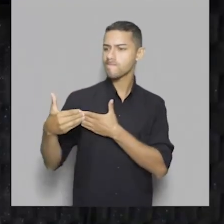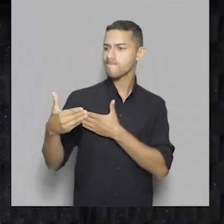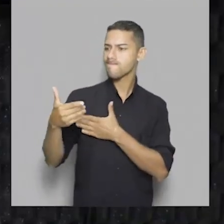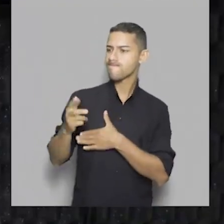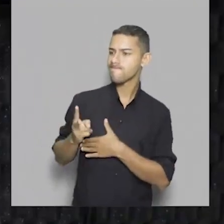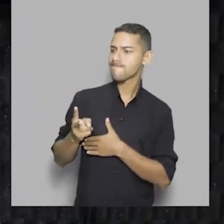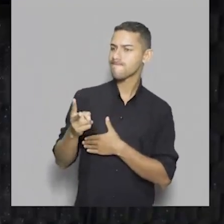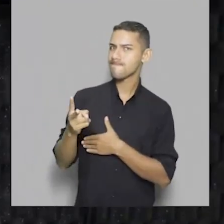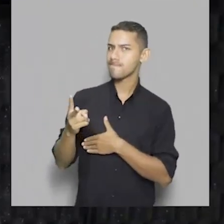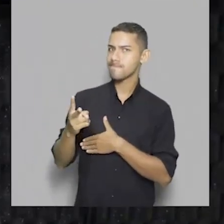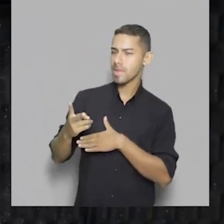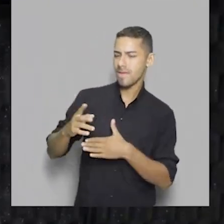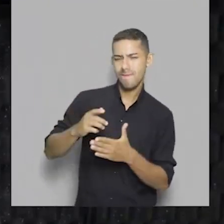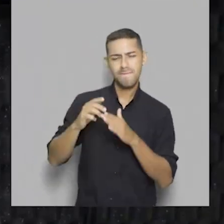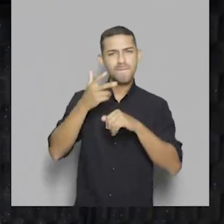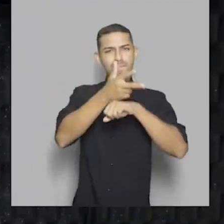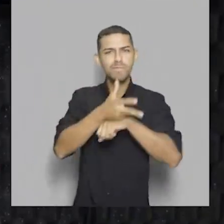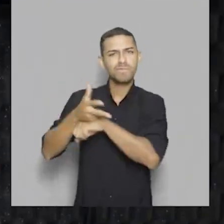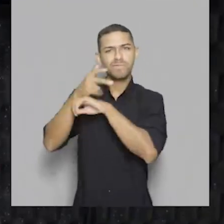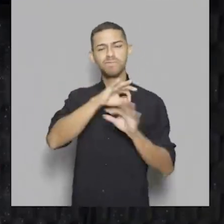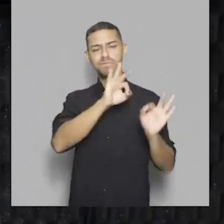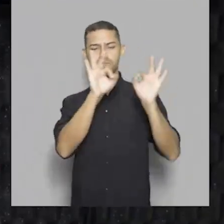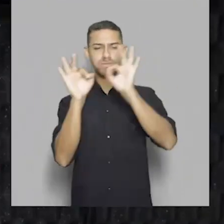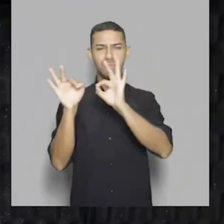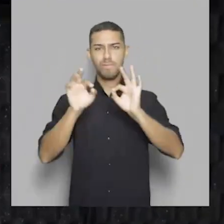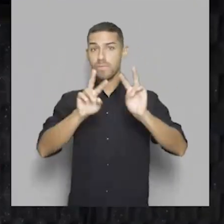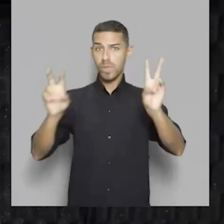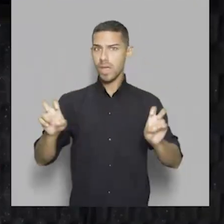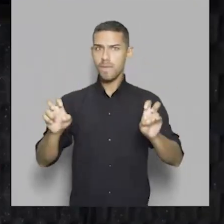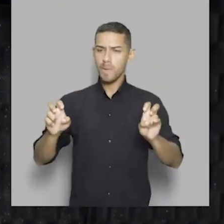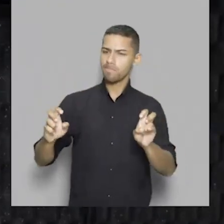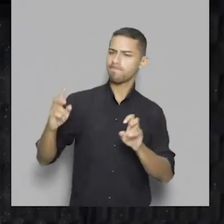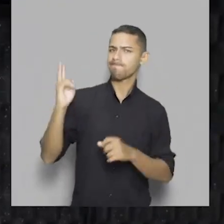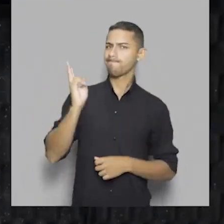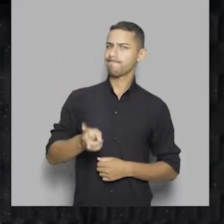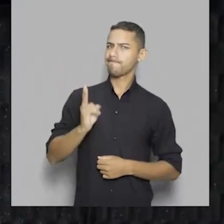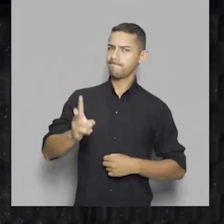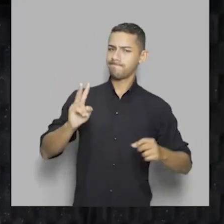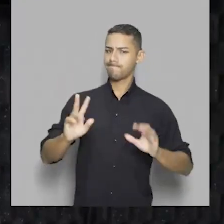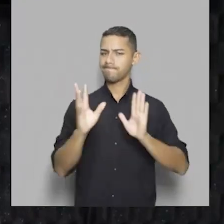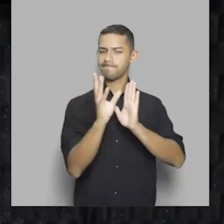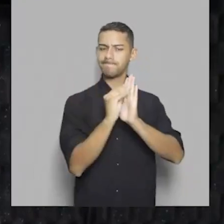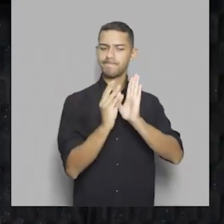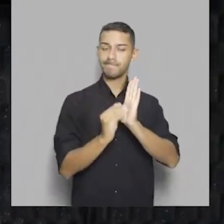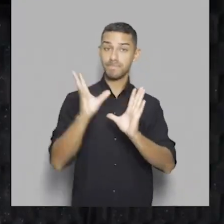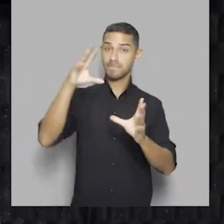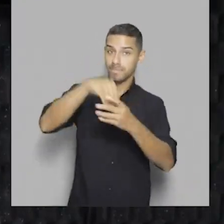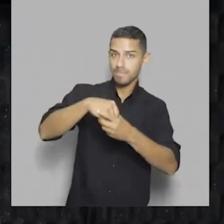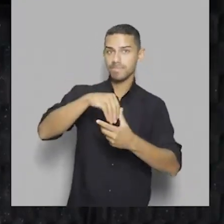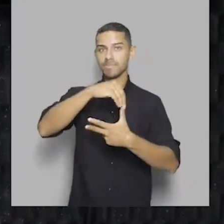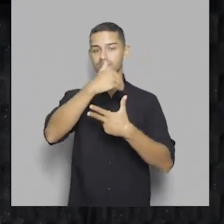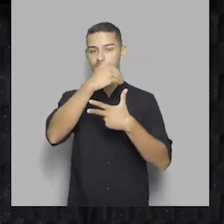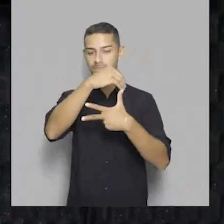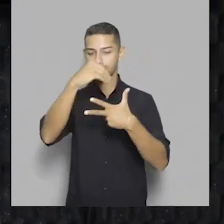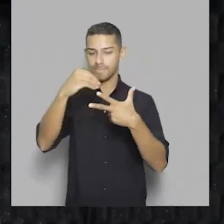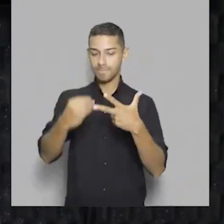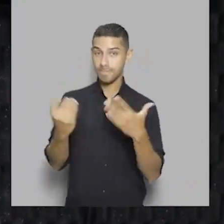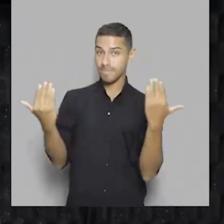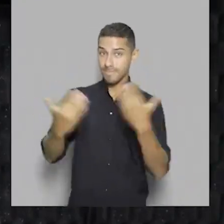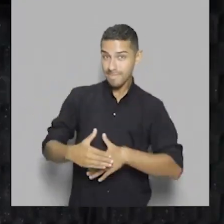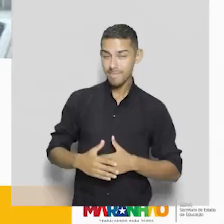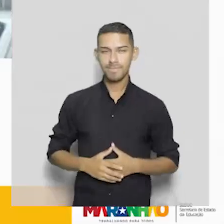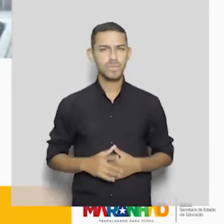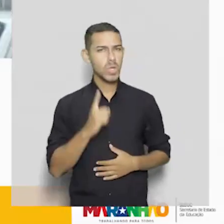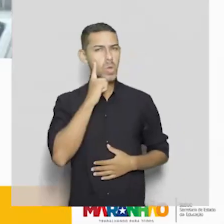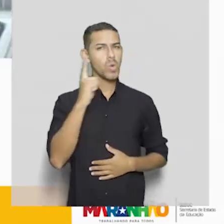uma sequência de temas que são comuns às provas do Enem. E hoje, qual é o tema que nós vamos falar?